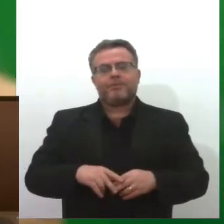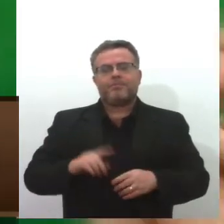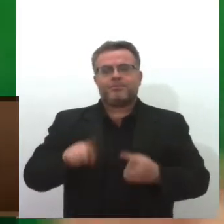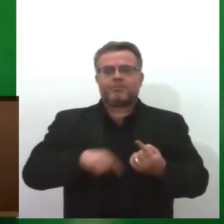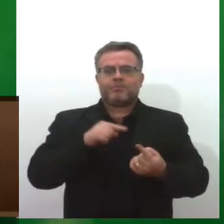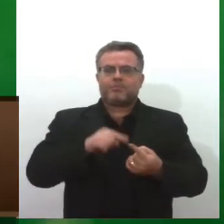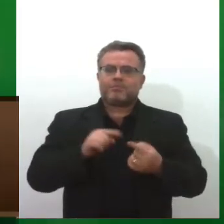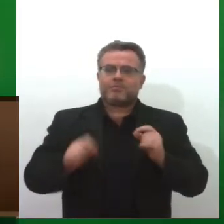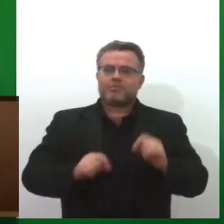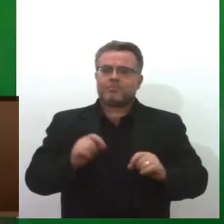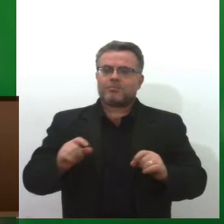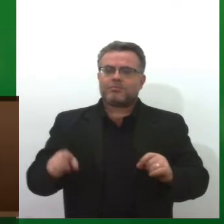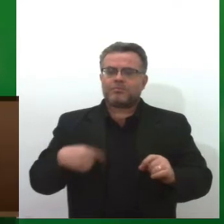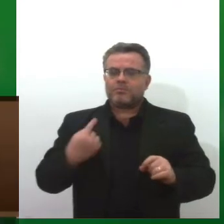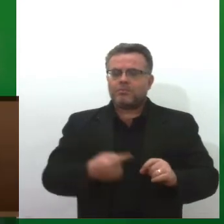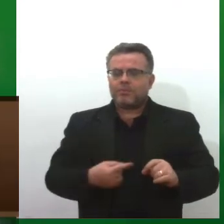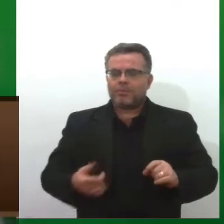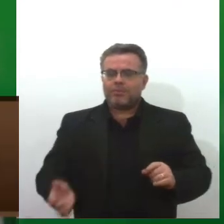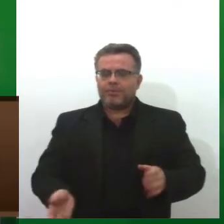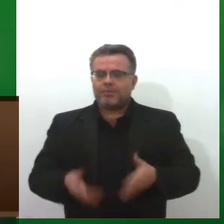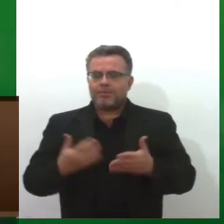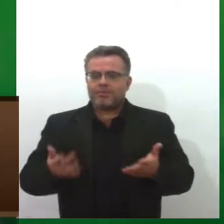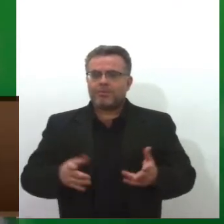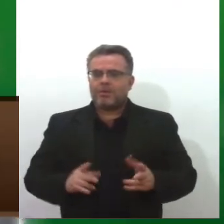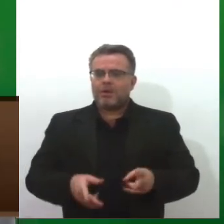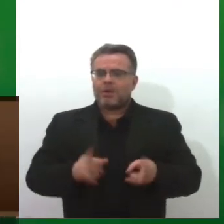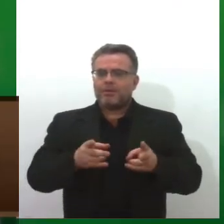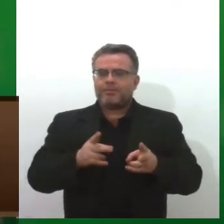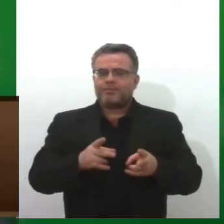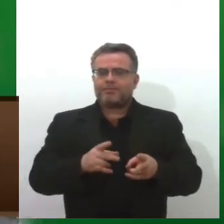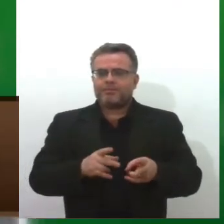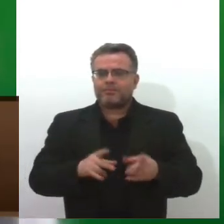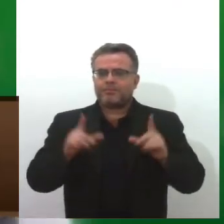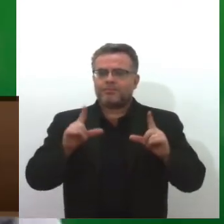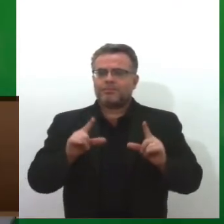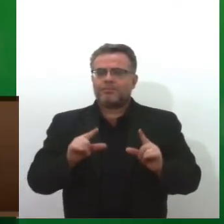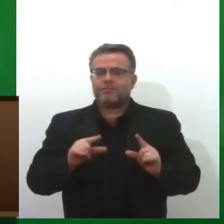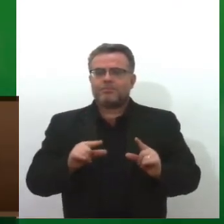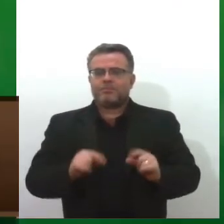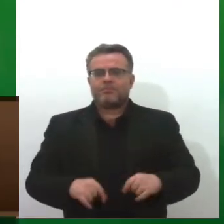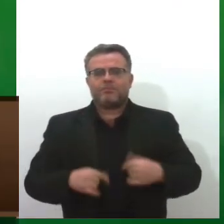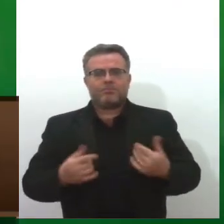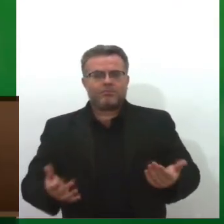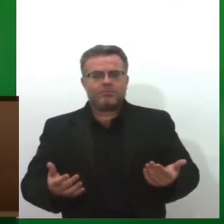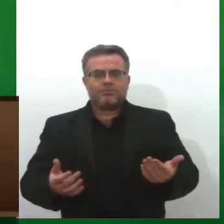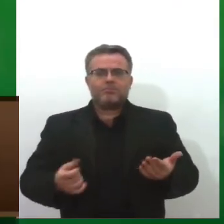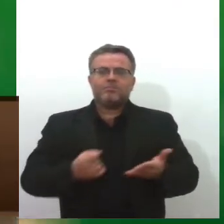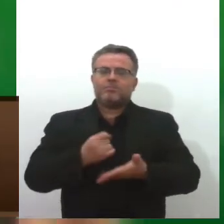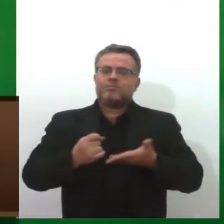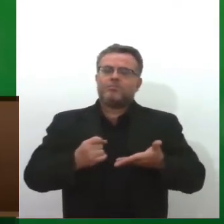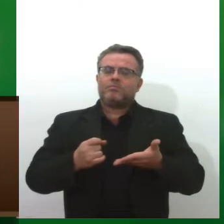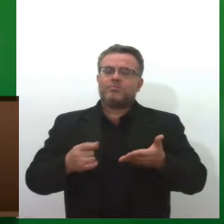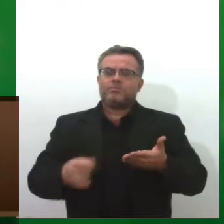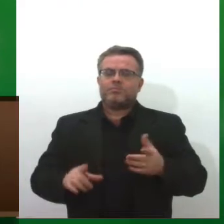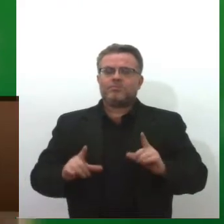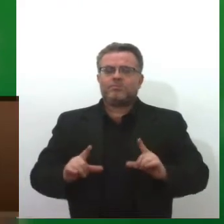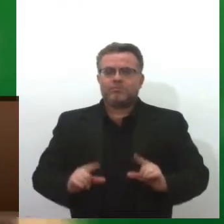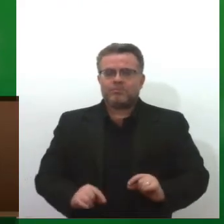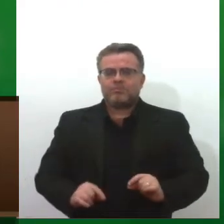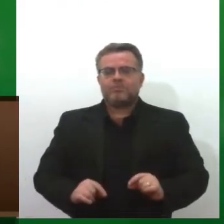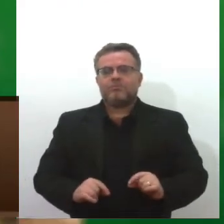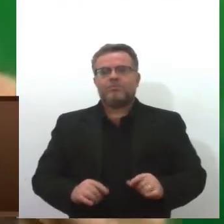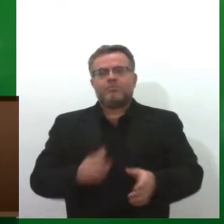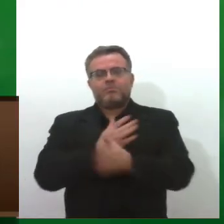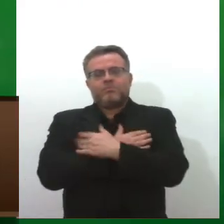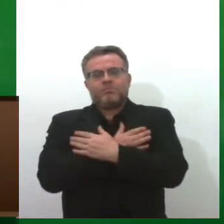gente pense em como diminuir a base da pirâmide, que é o desemprego, e que